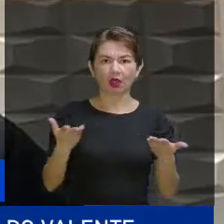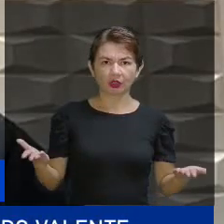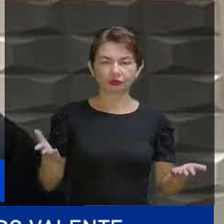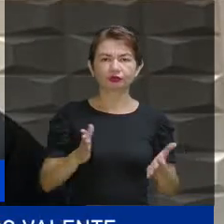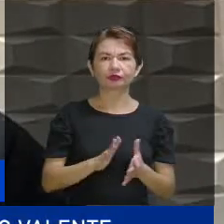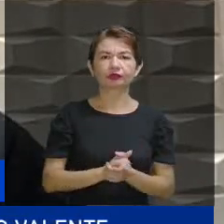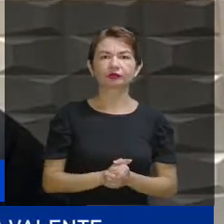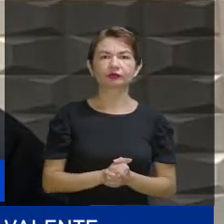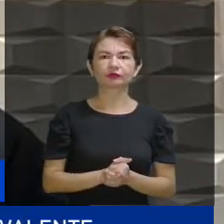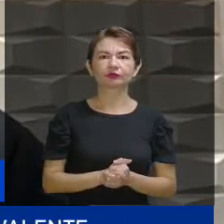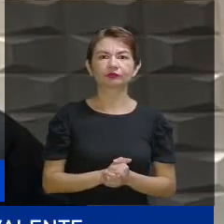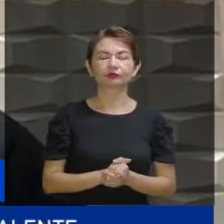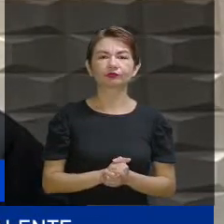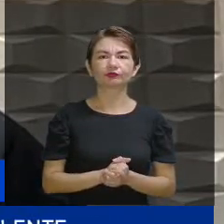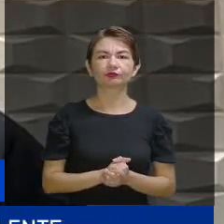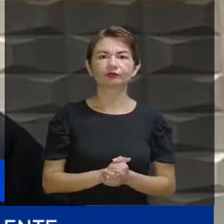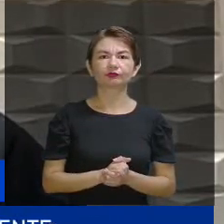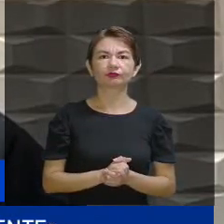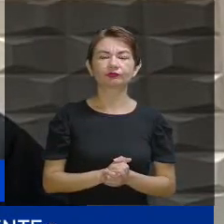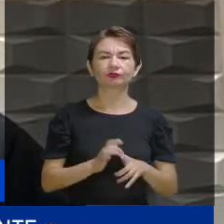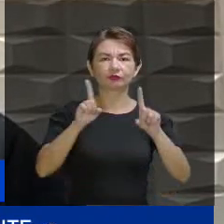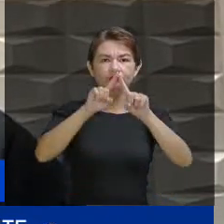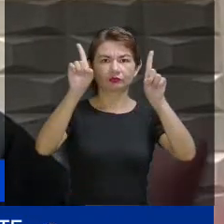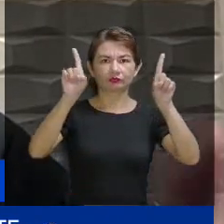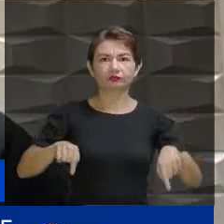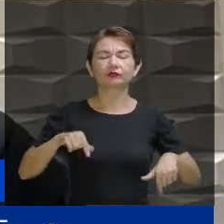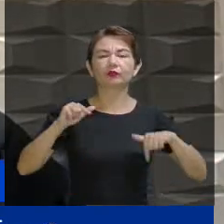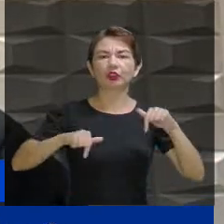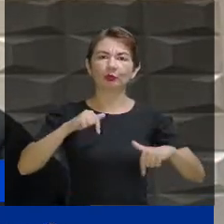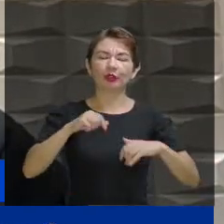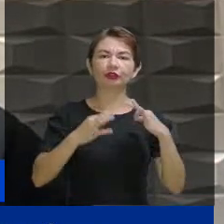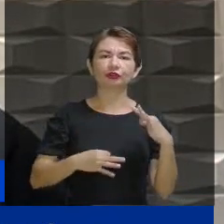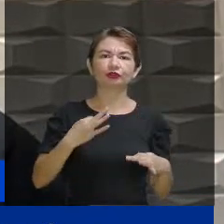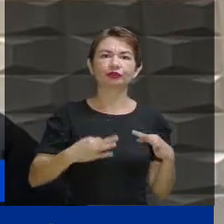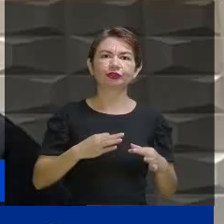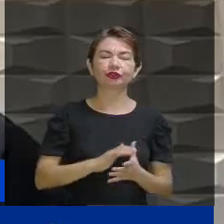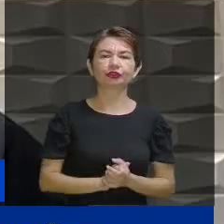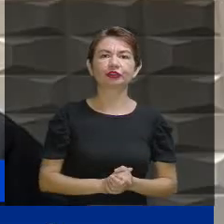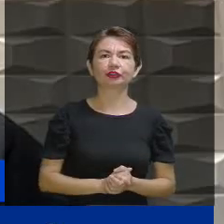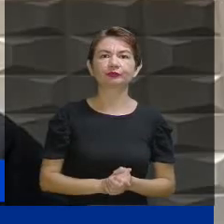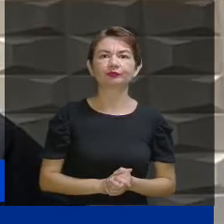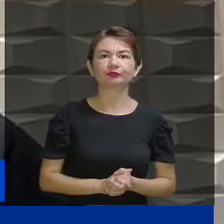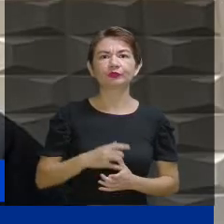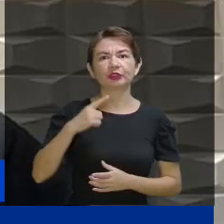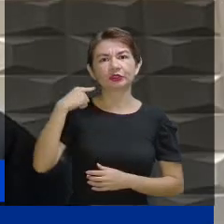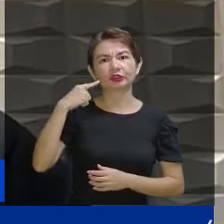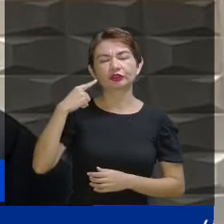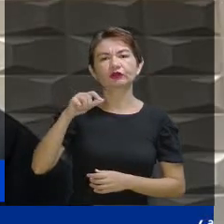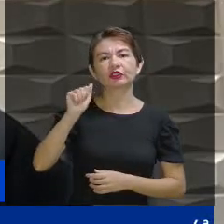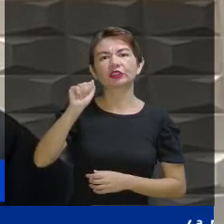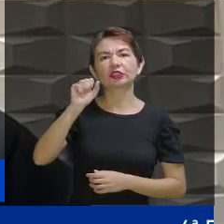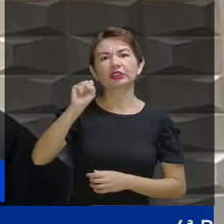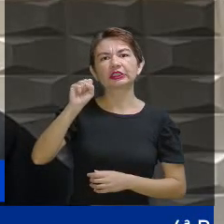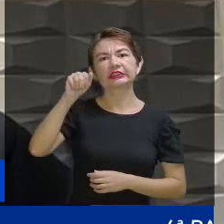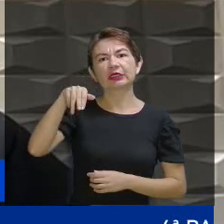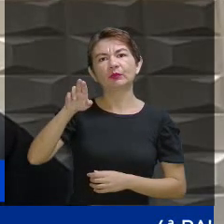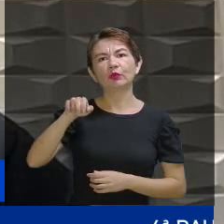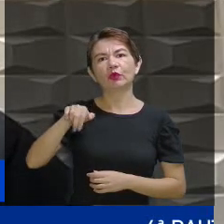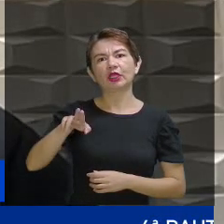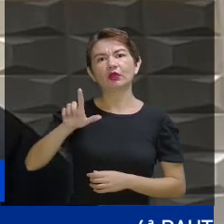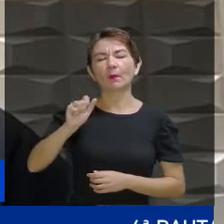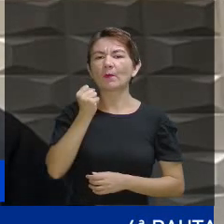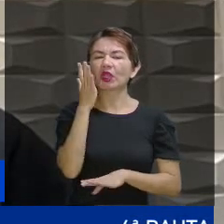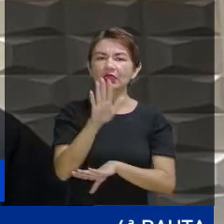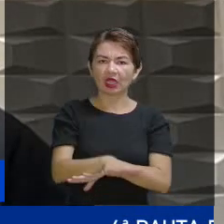armação e branca com pontinhos pretos. Justiça presente, maquiagem, doutor Samuel rosa, Palavinha, grande colega, grande amigo. Escuro e traje a toga preta. Uma